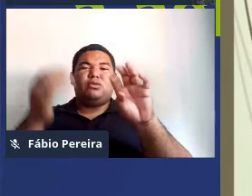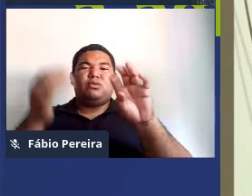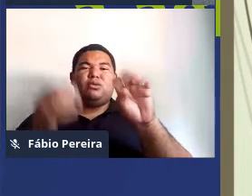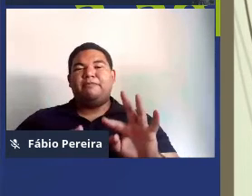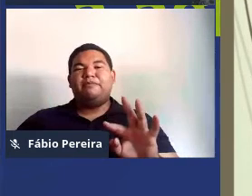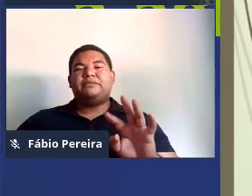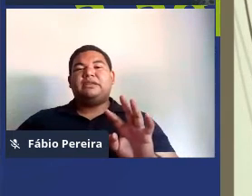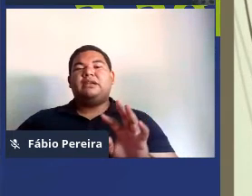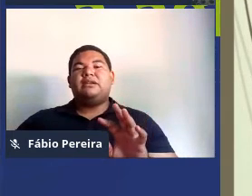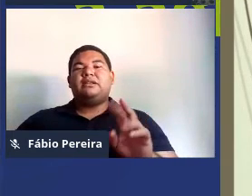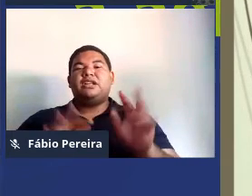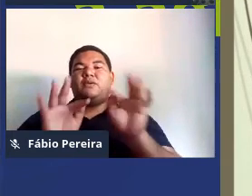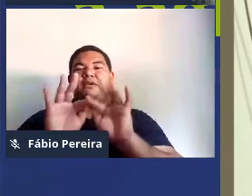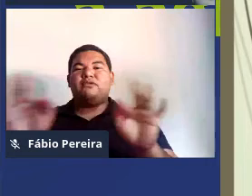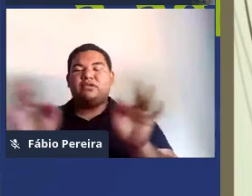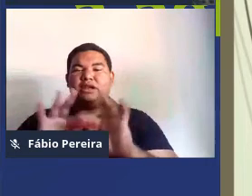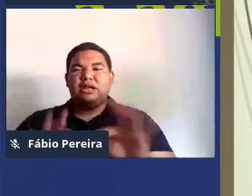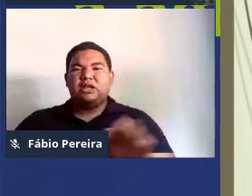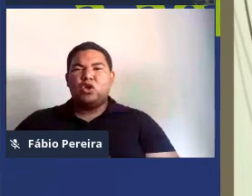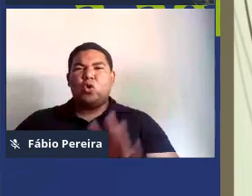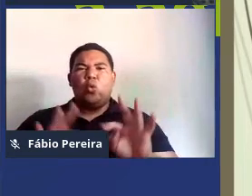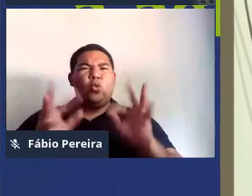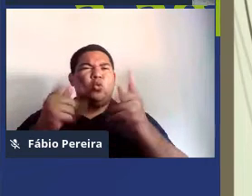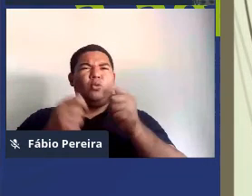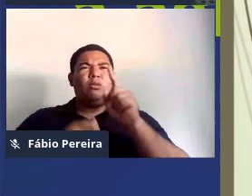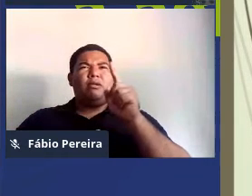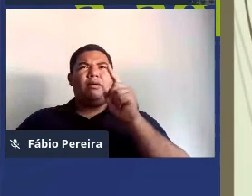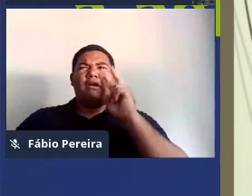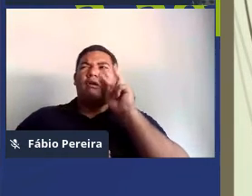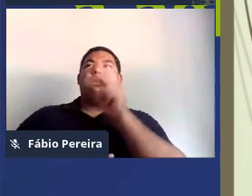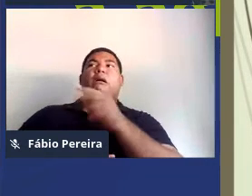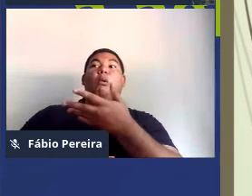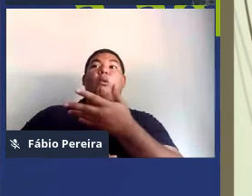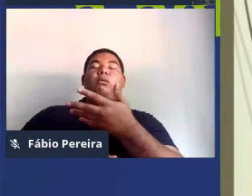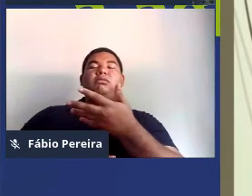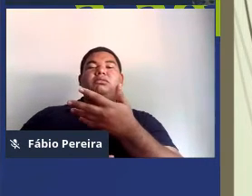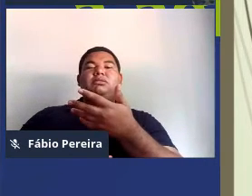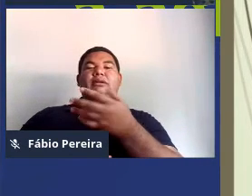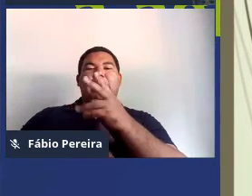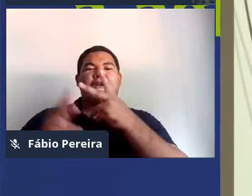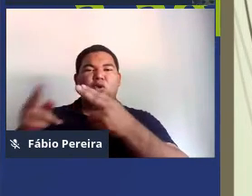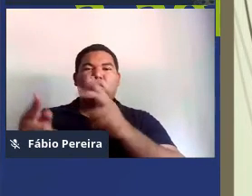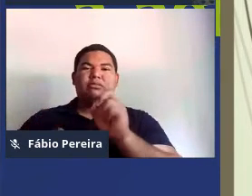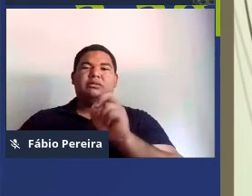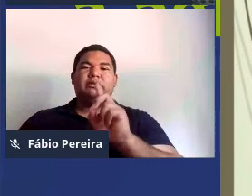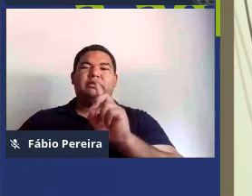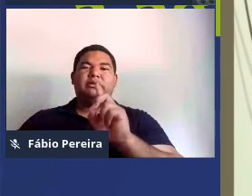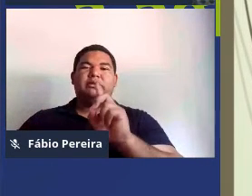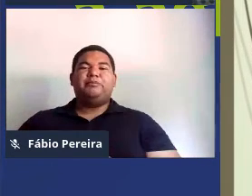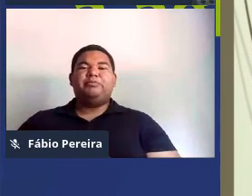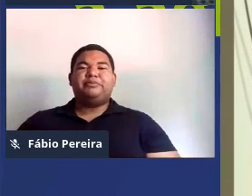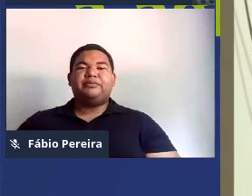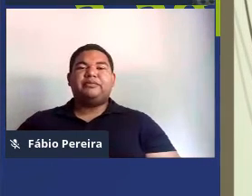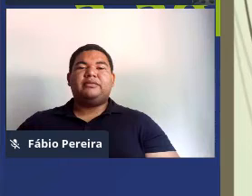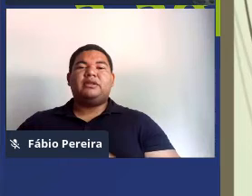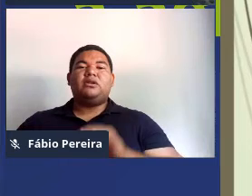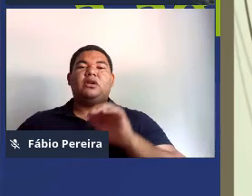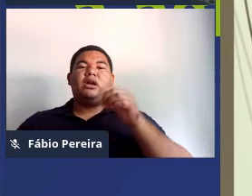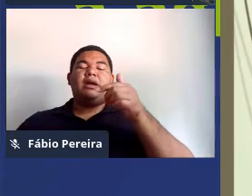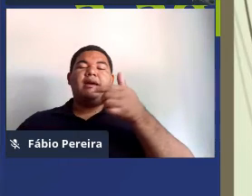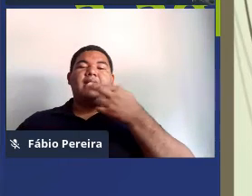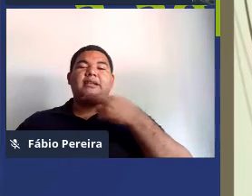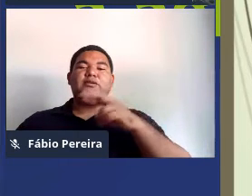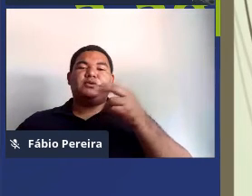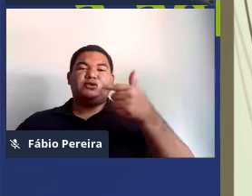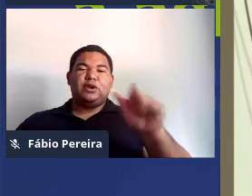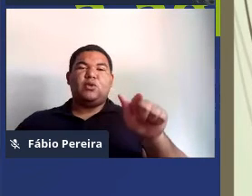Então, meu mundo caiu, eu não tenho mais um protozoário aqui e também não consigo digerir a lignina. A resposta era outra.